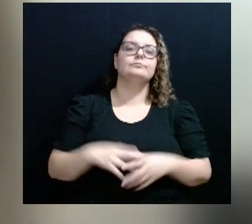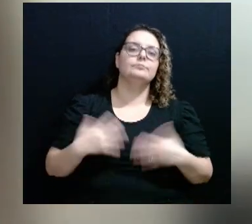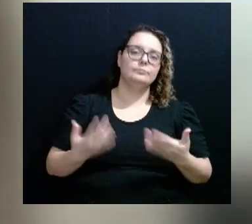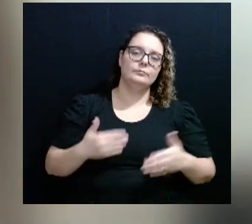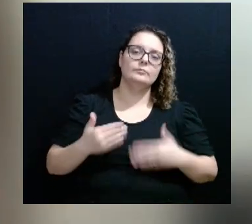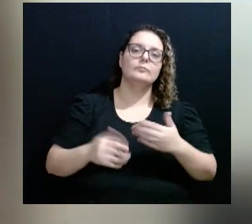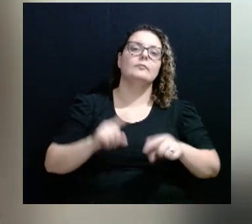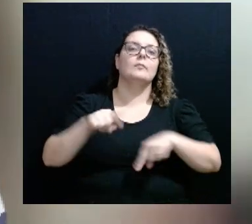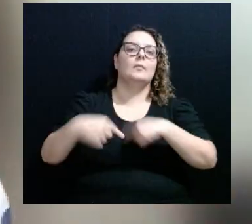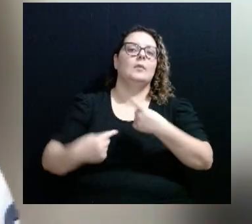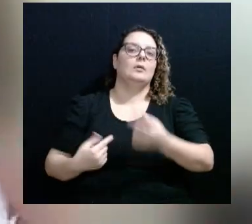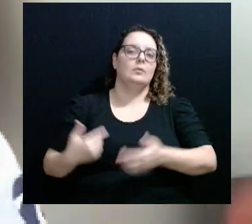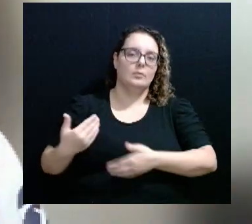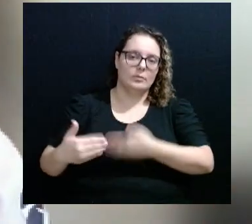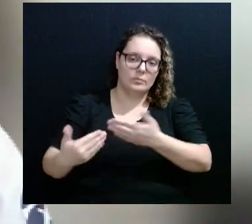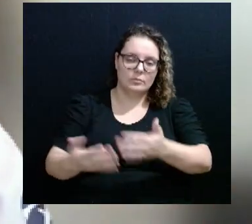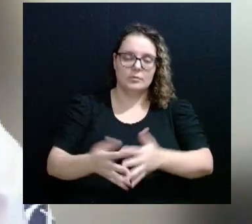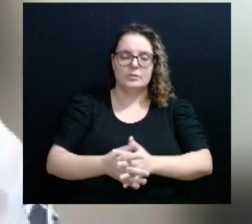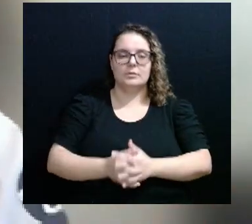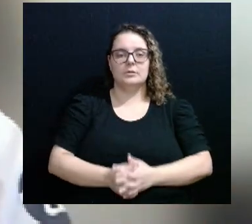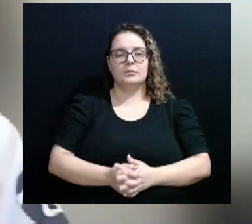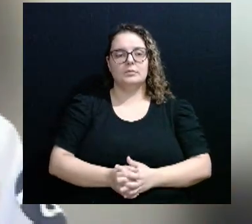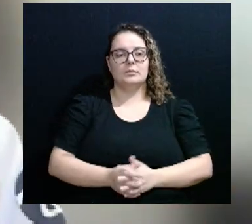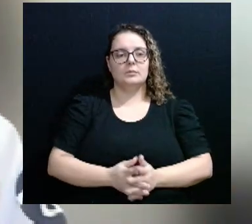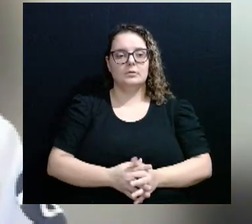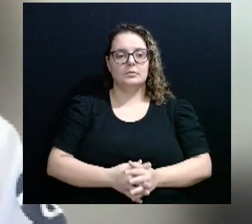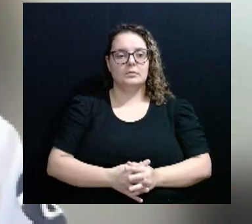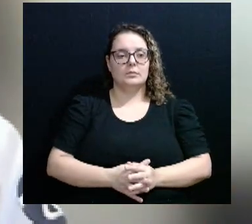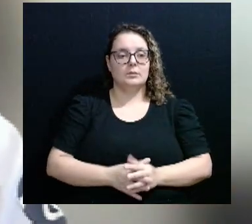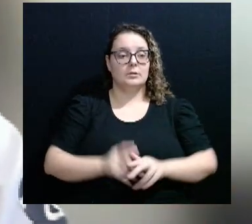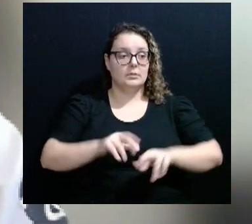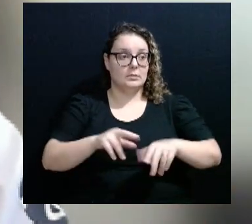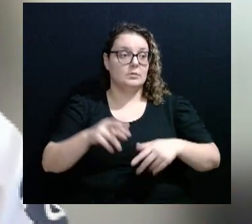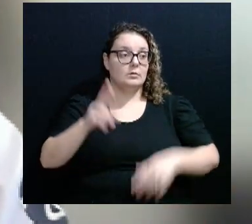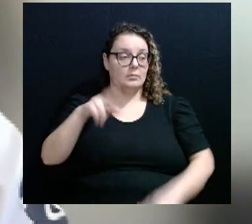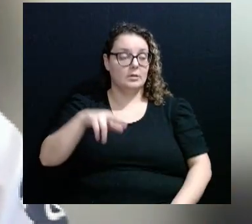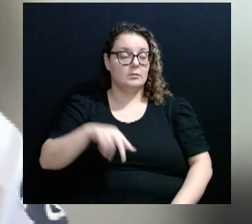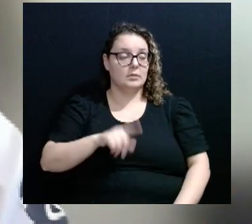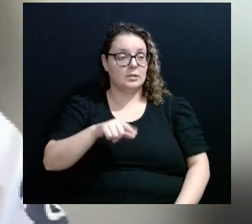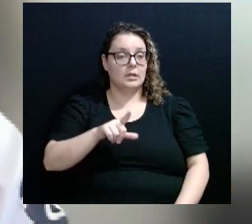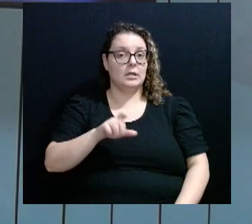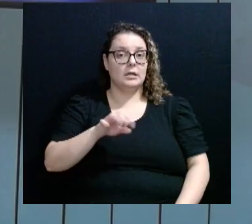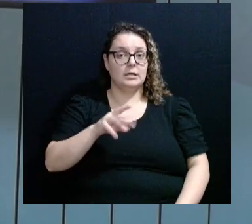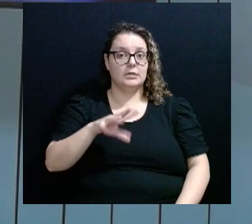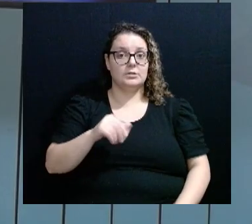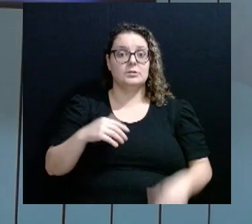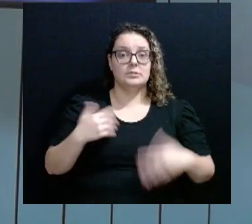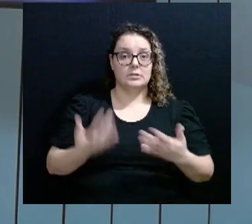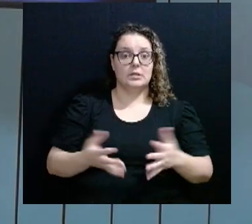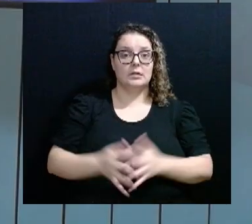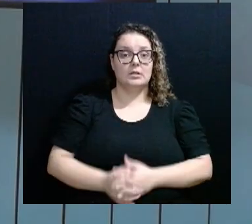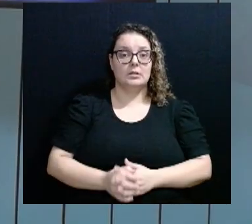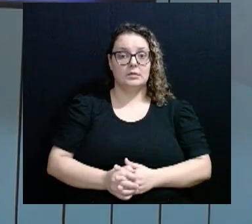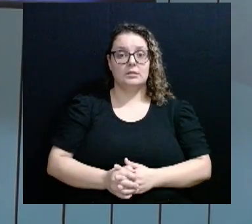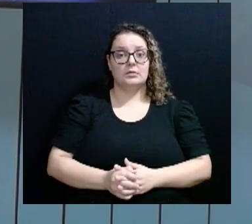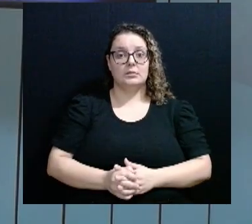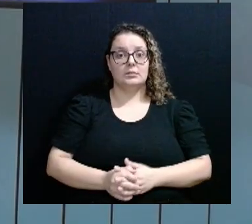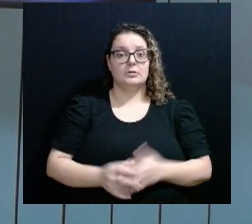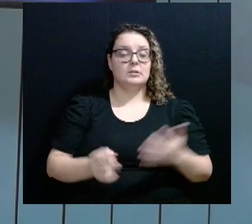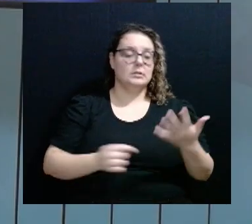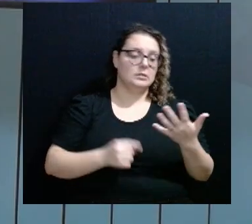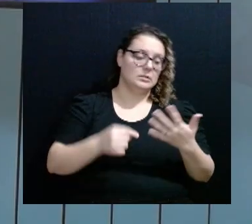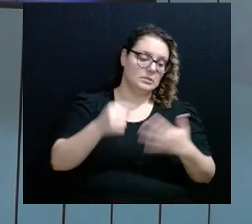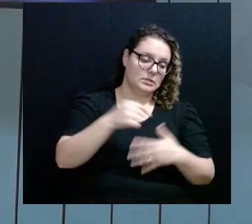cardiológicas, e aí já entra num outro processo. São muitos fatores, né, Letícia? No caso,